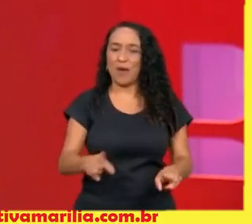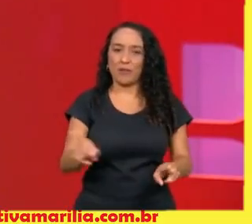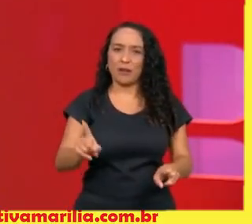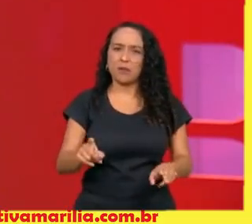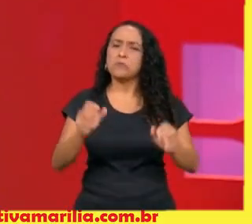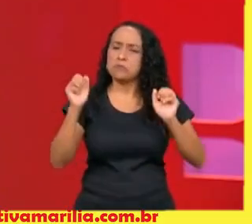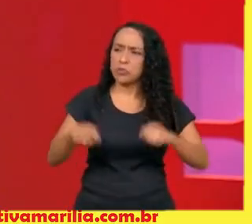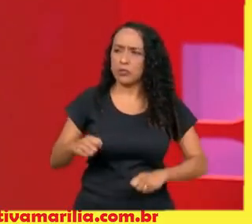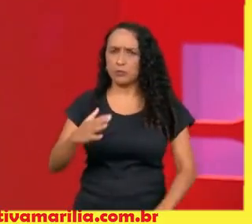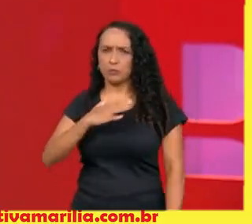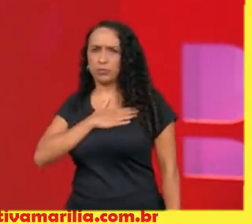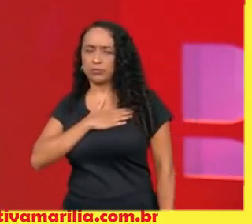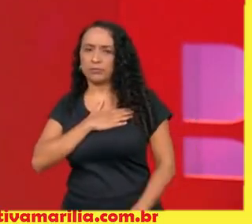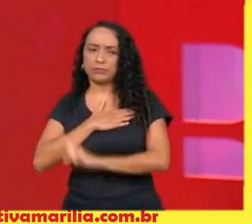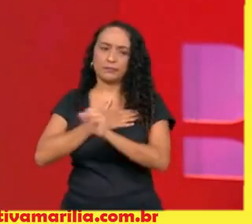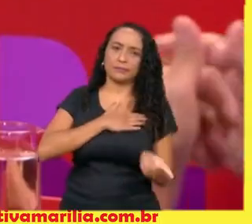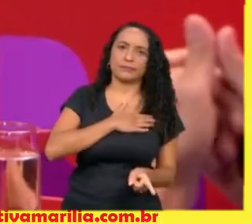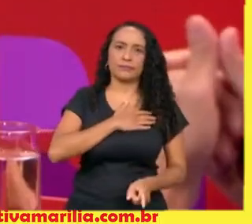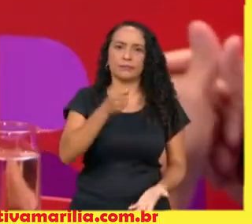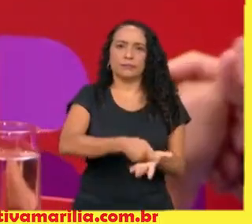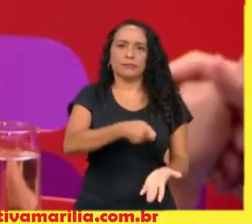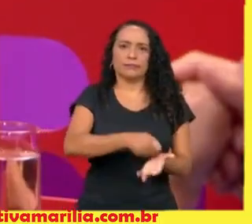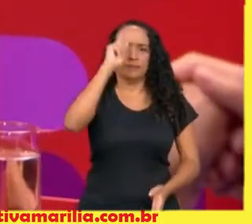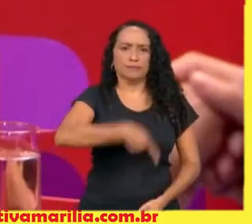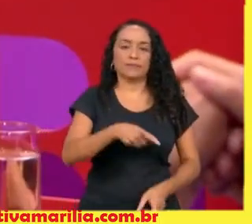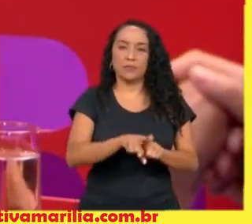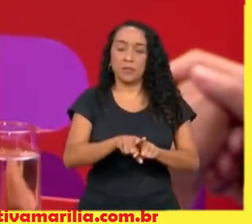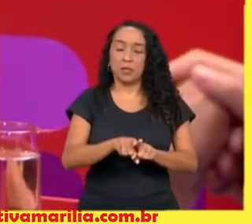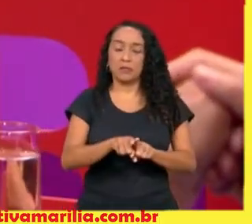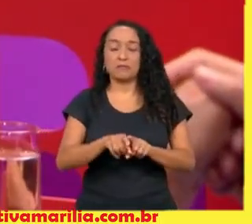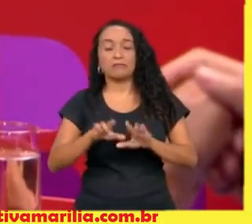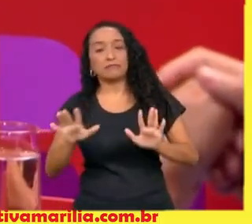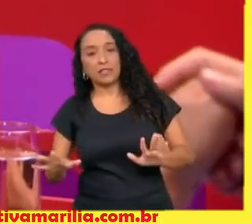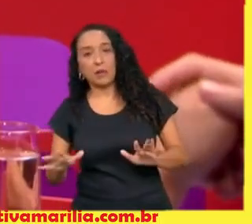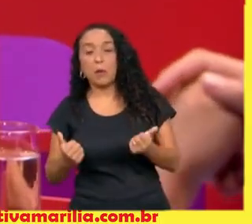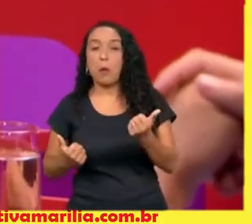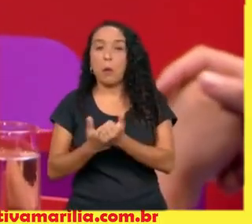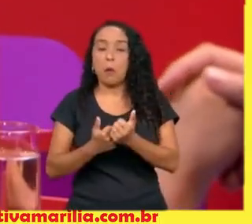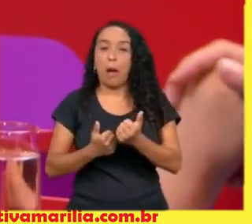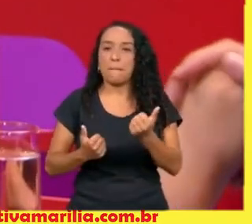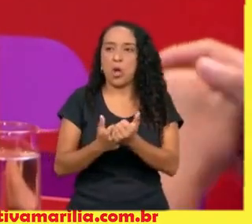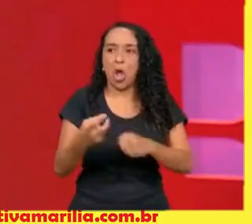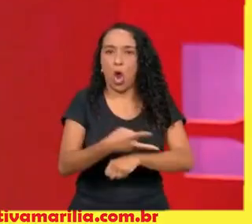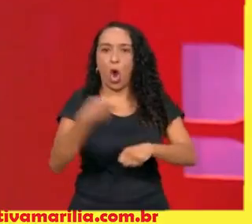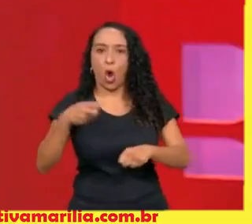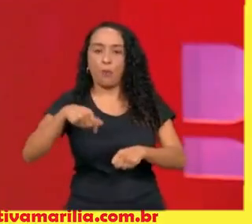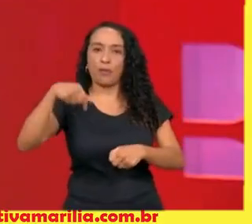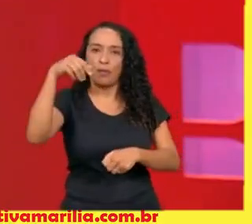muito patriota e autoritário, por exemplo. Você pode ser patriota e apoiar um golpe de Estado. Isso. É bom para o nosso Brasil. Exato,